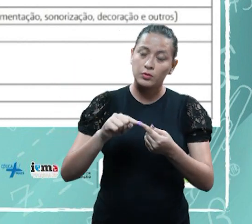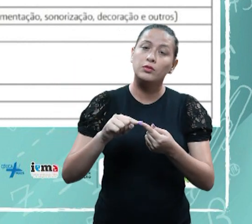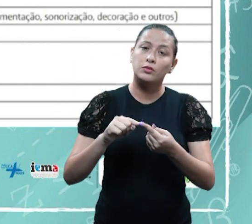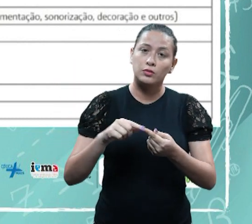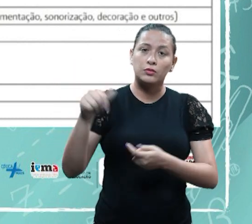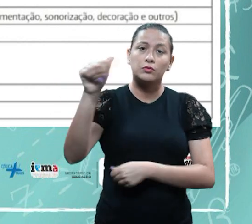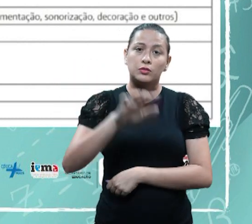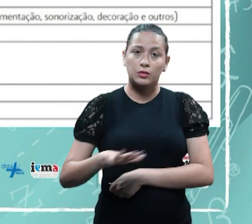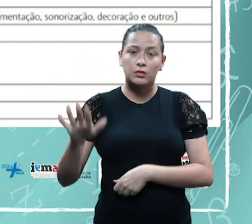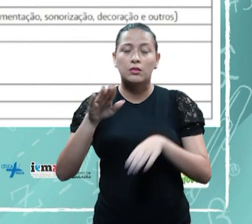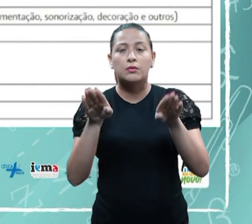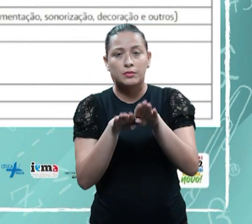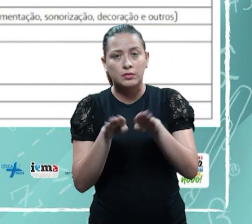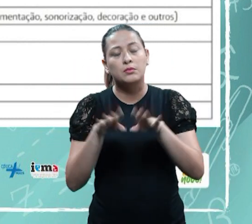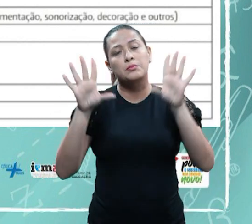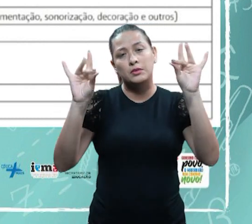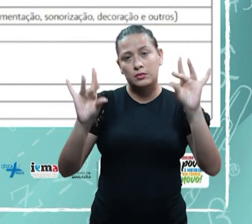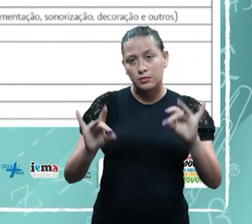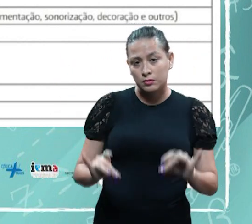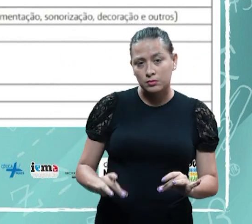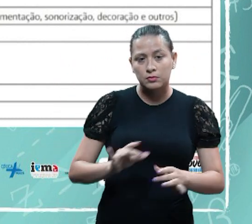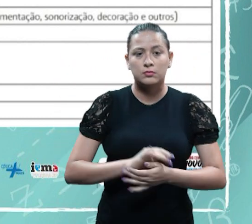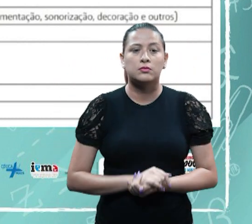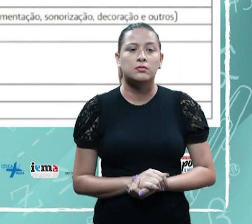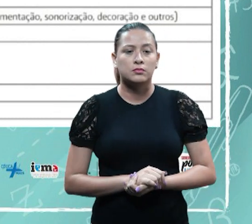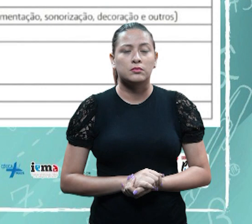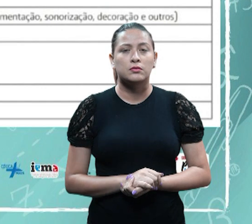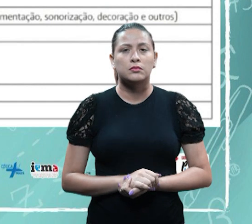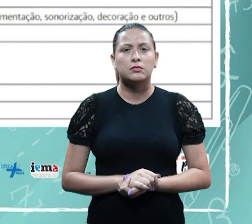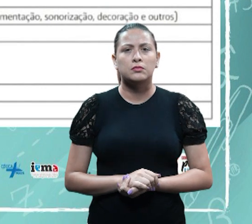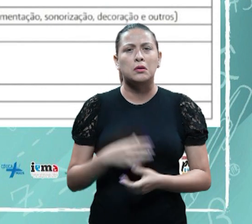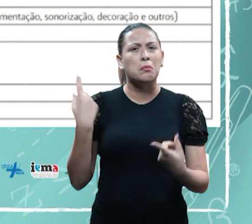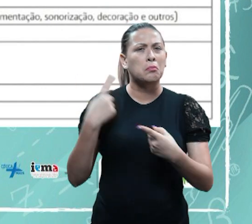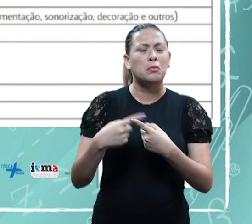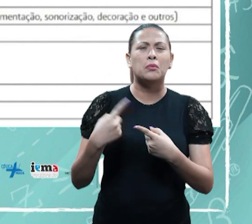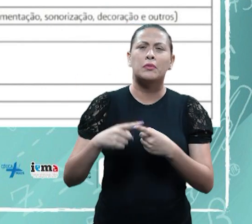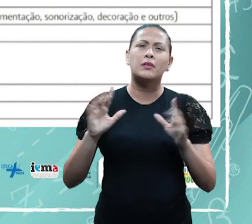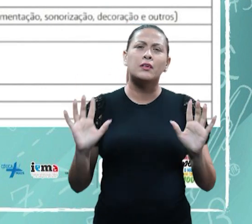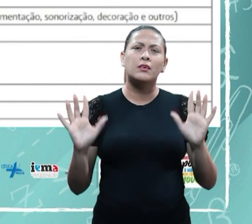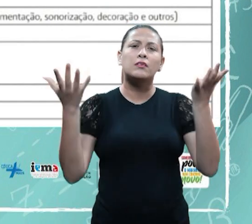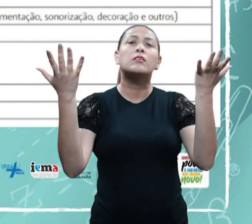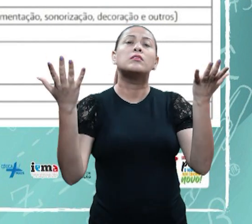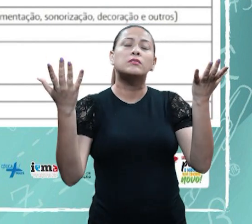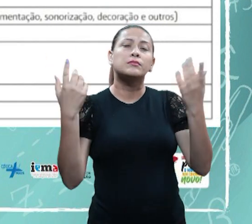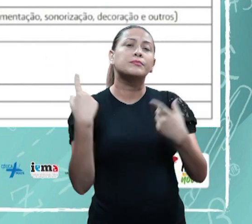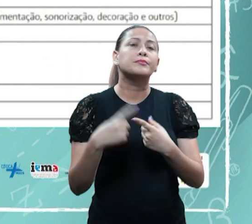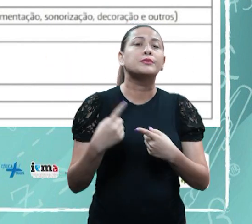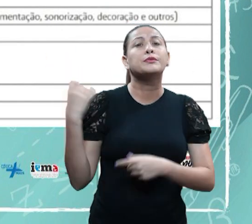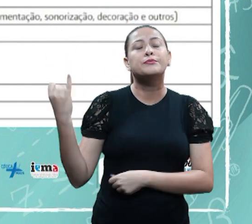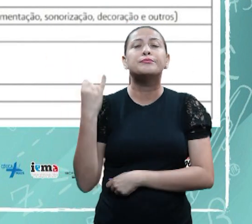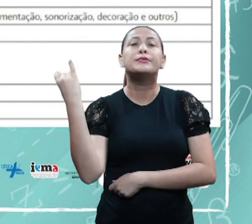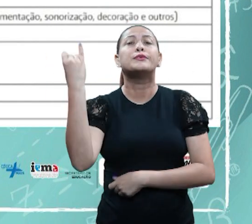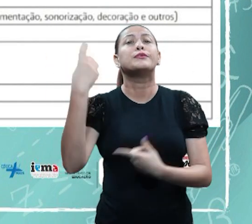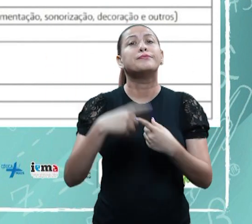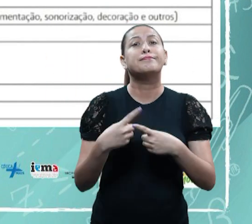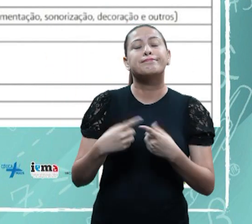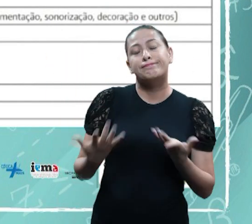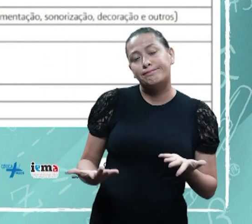gerais e específicos, qual é a tua justificativa para que aconteça esse evento, por que ele é